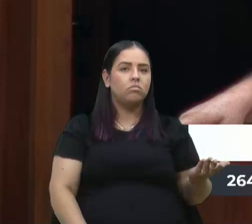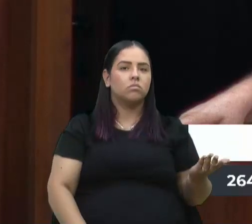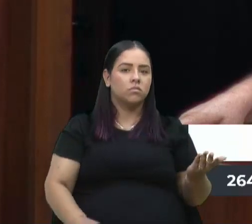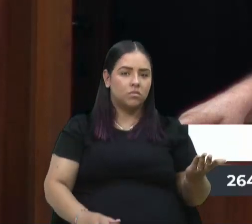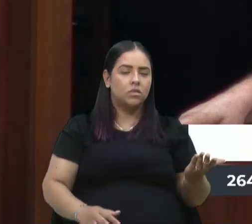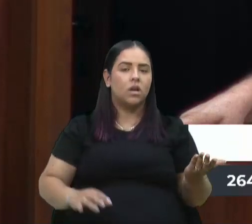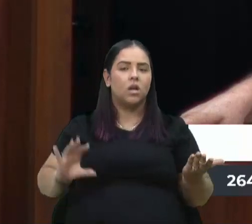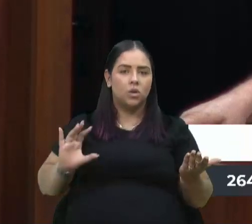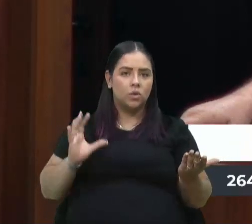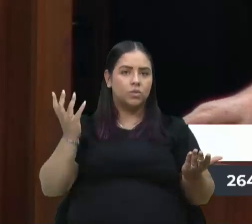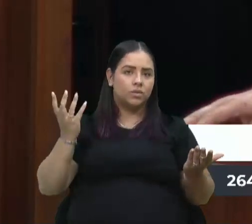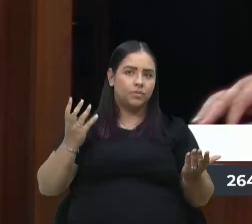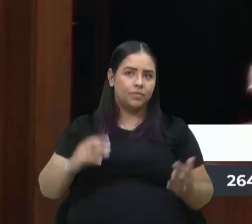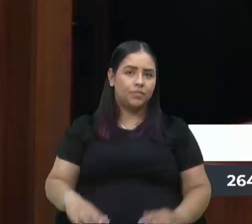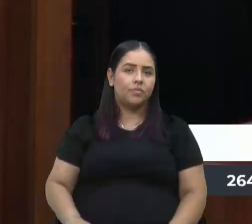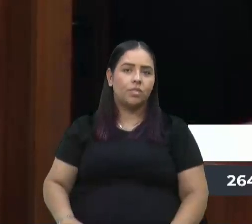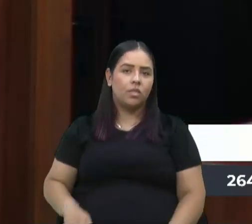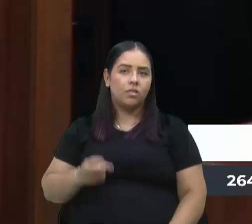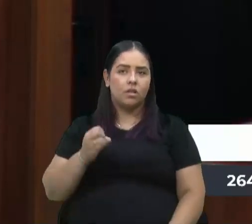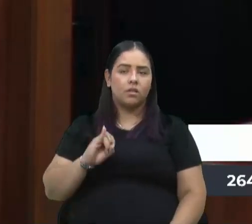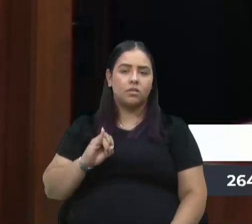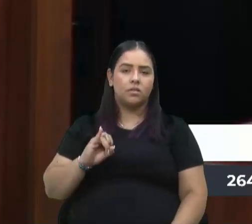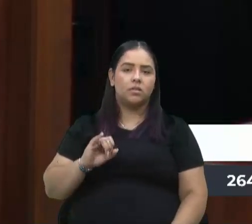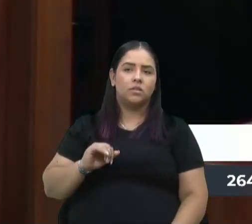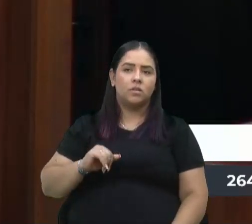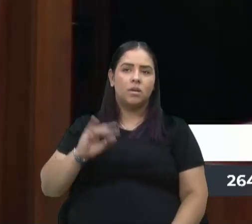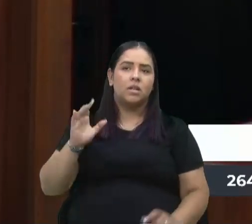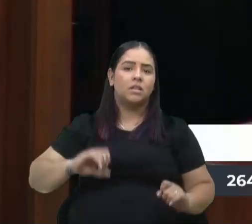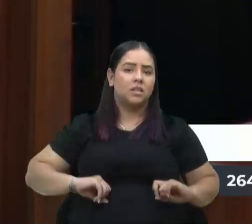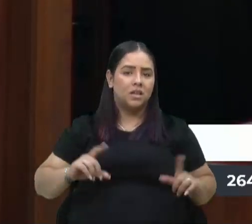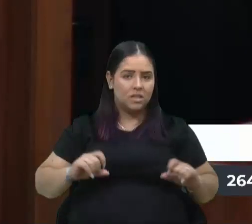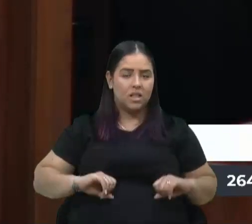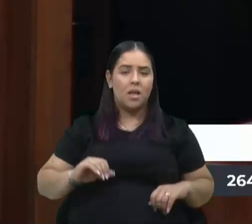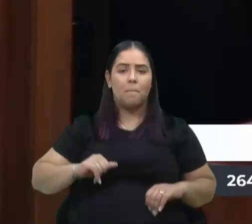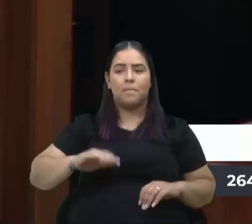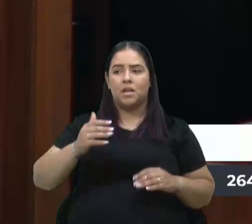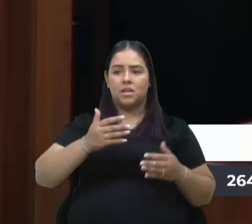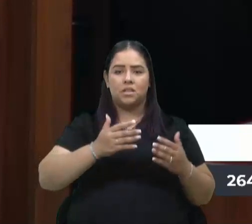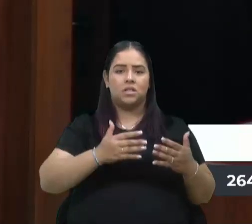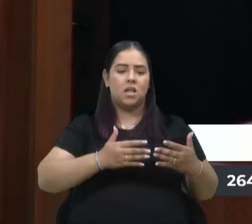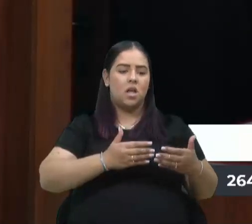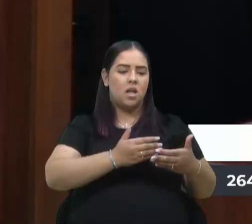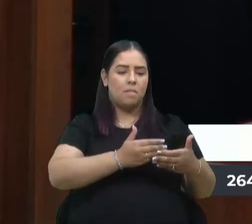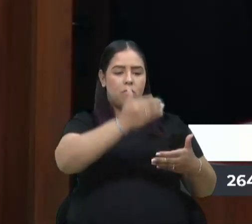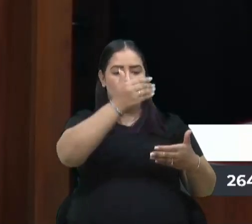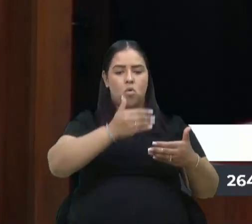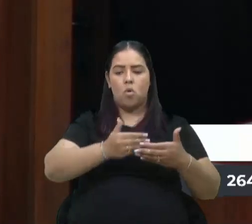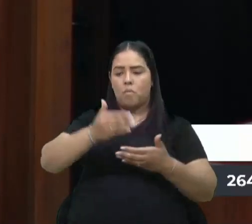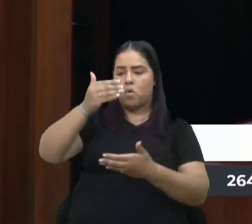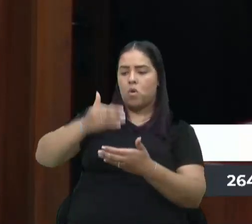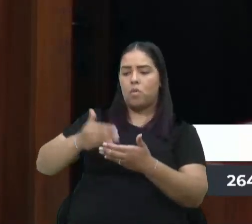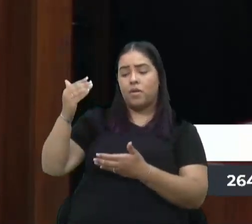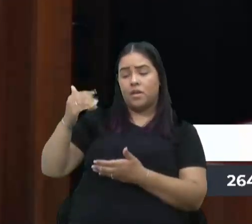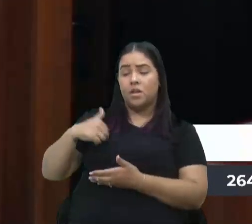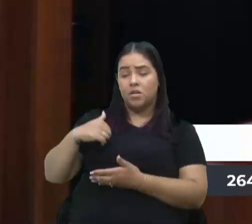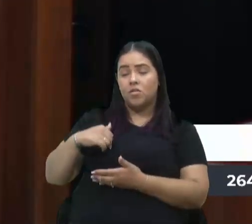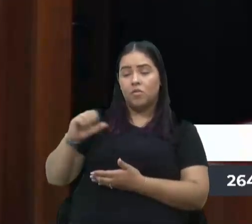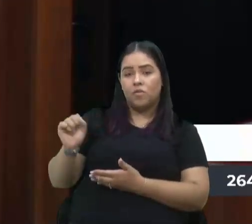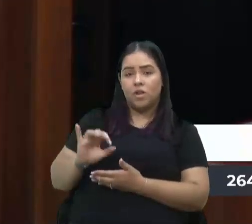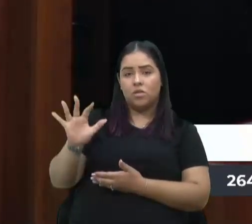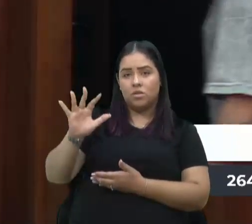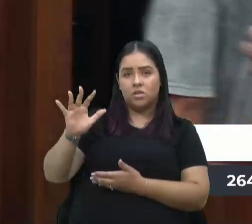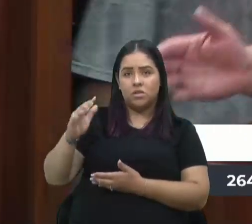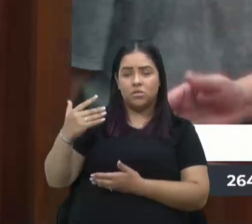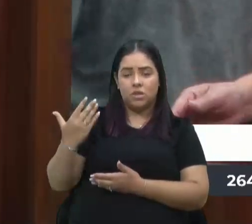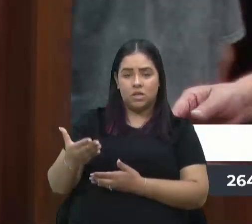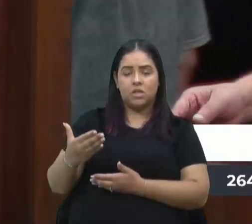ocorrendo. Se vão botar mais um muro, vão gastar mais um pouco, vão investir mais um pouco, eu sei e reconheço o esforço do Benete, de